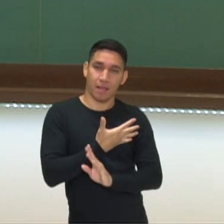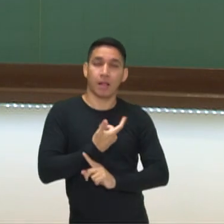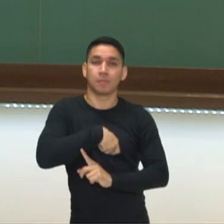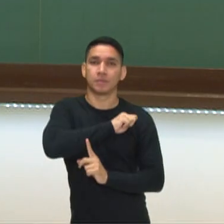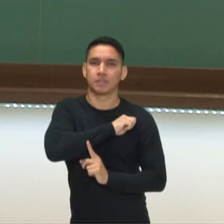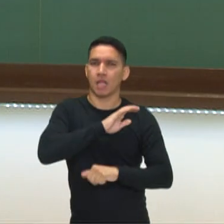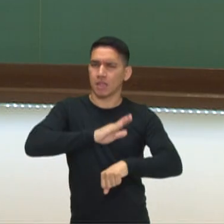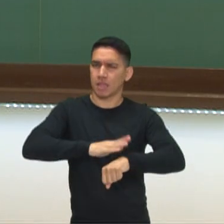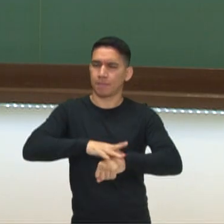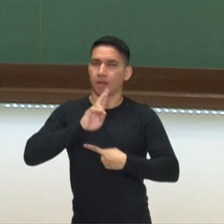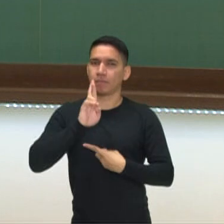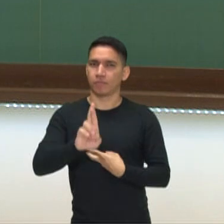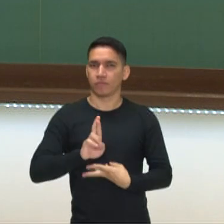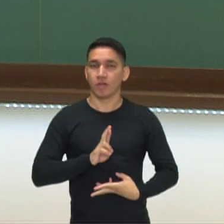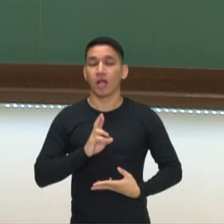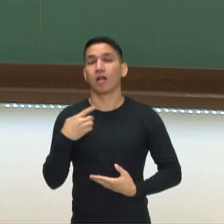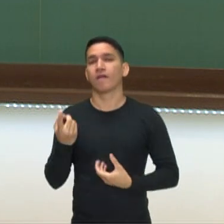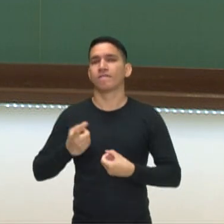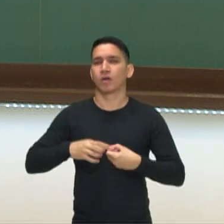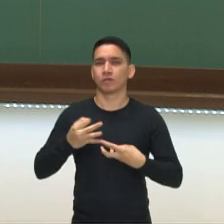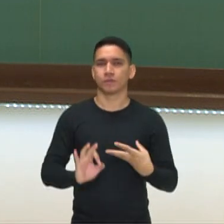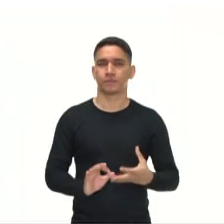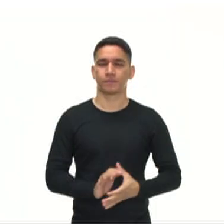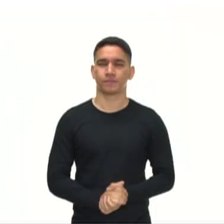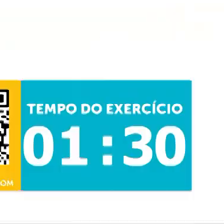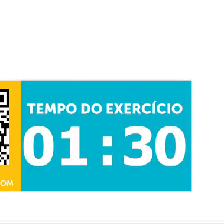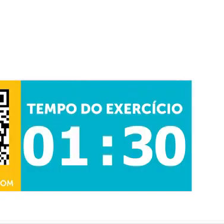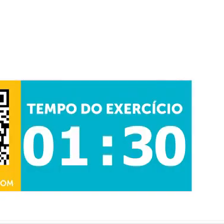para vocês resolverem e a gente já volta a corrigir.